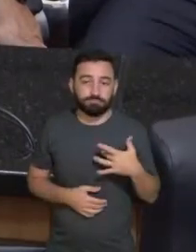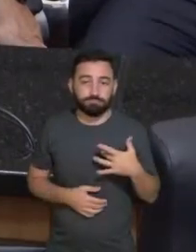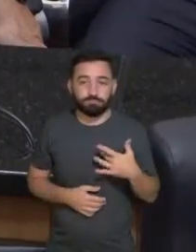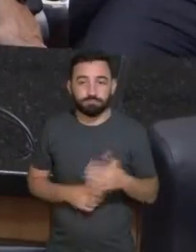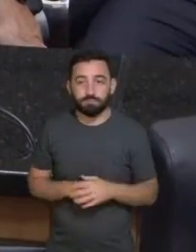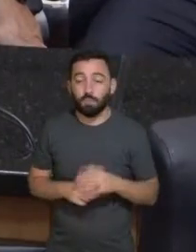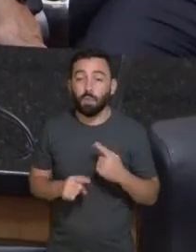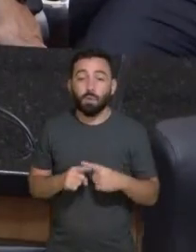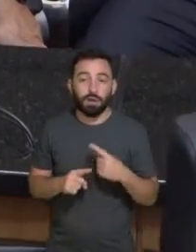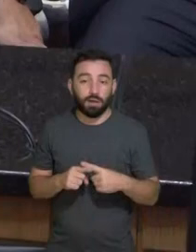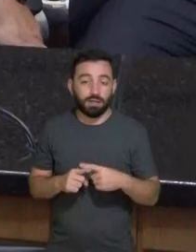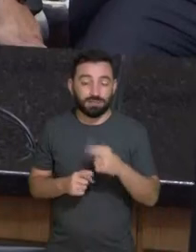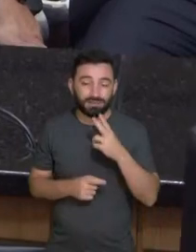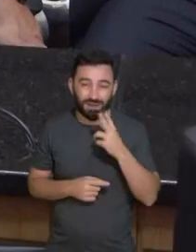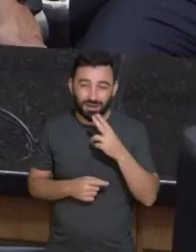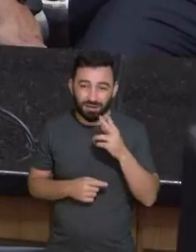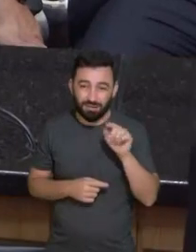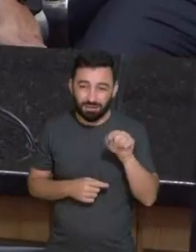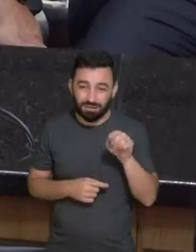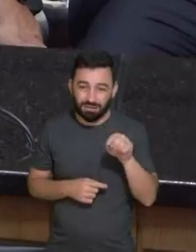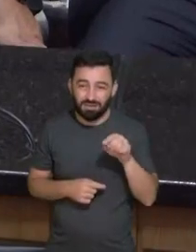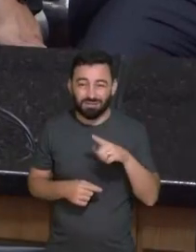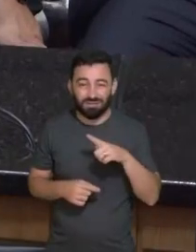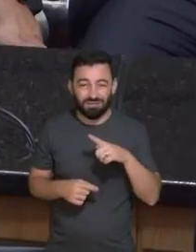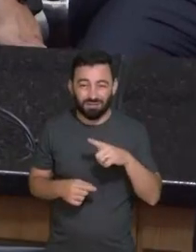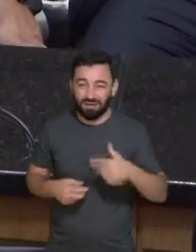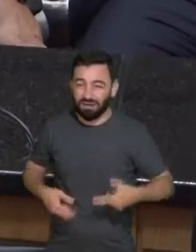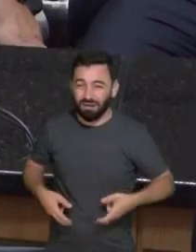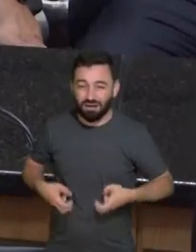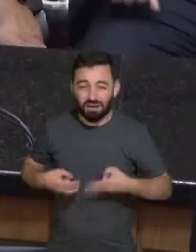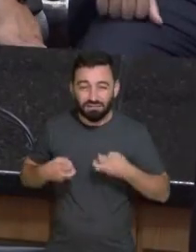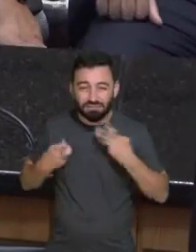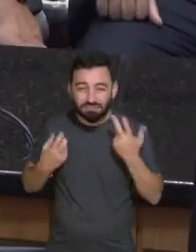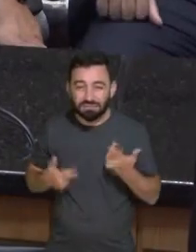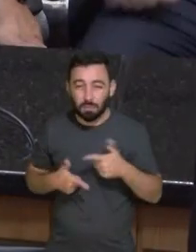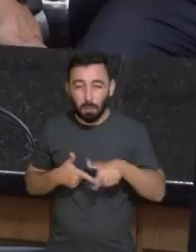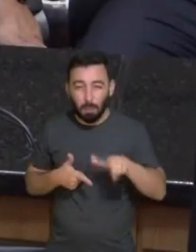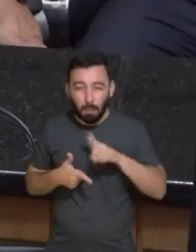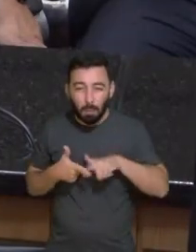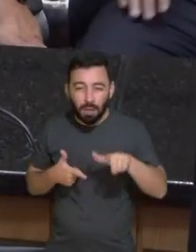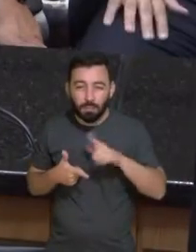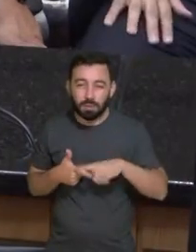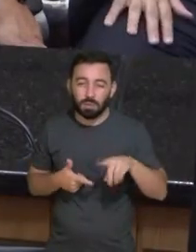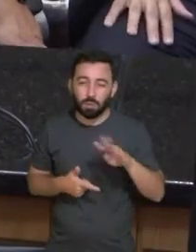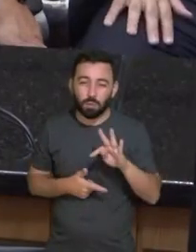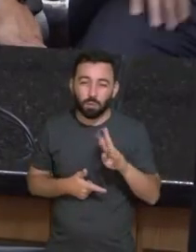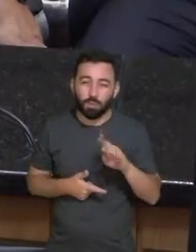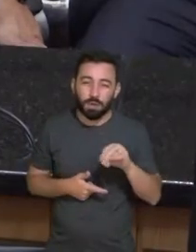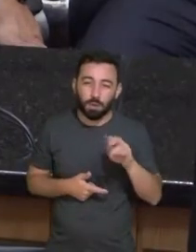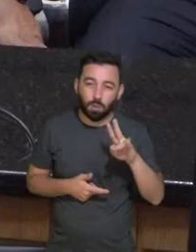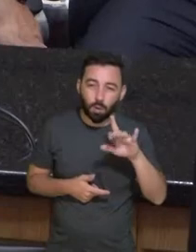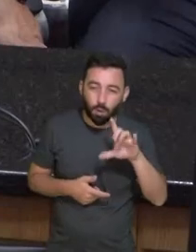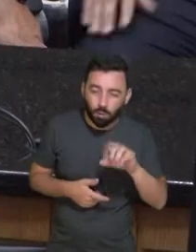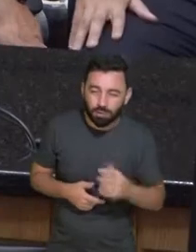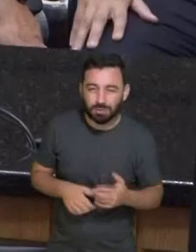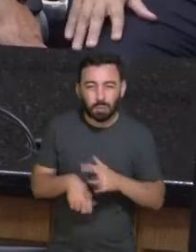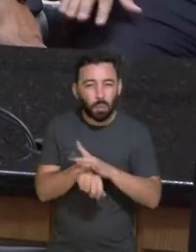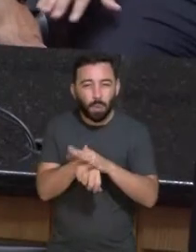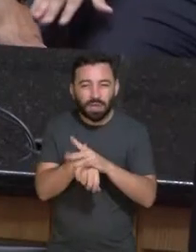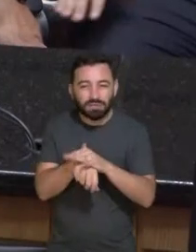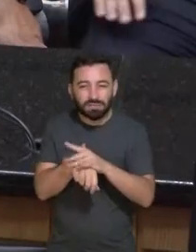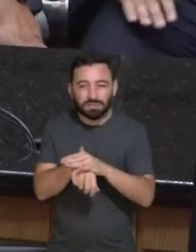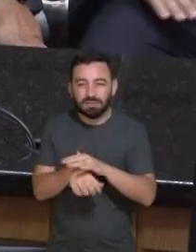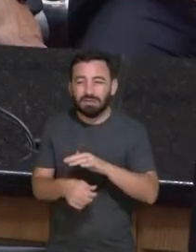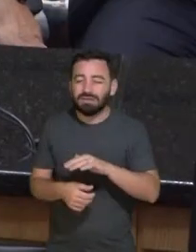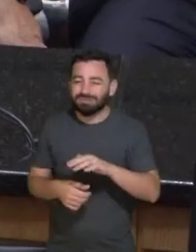o cigarro, ele provoca câncer, ele provoca tuberculose, infecção respiratória, impotência sexual, osteoporose,